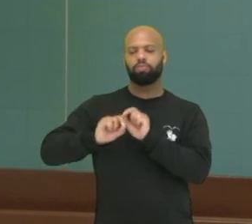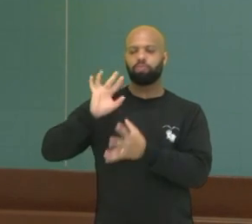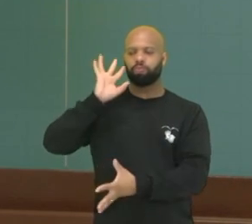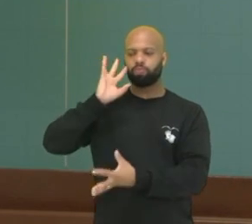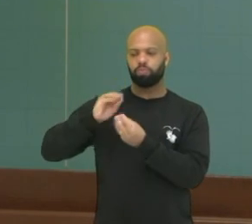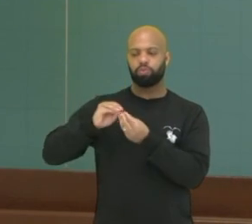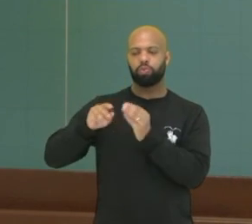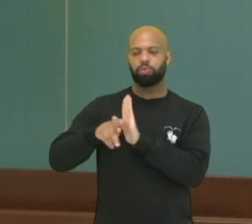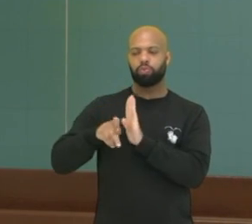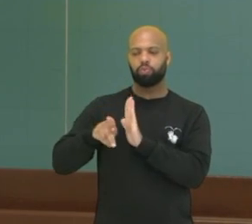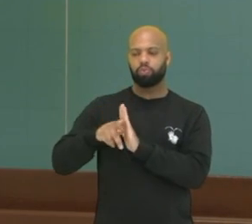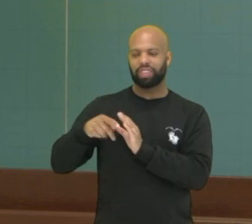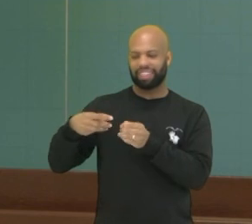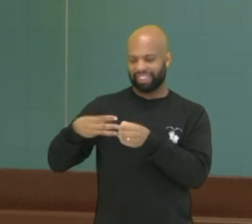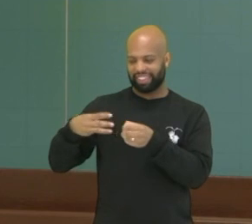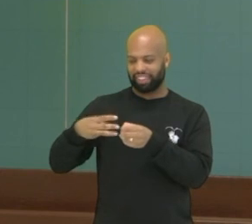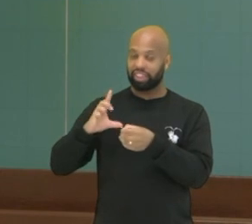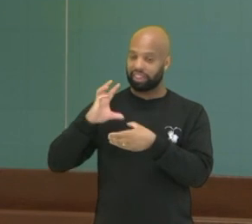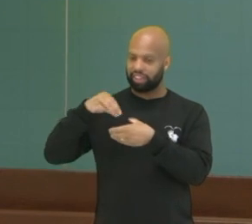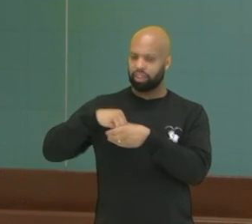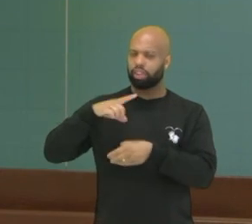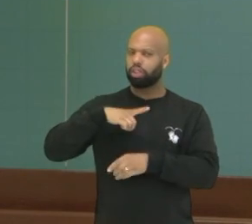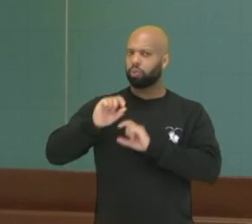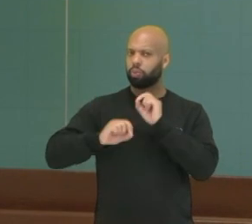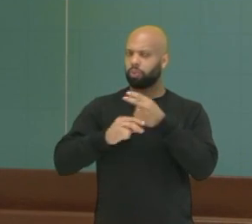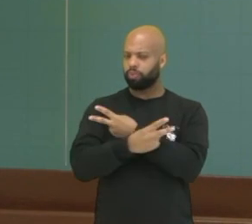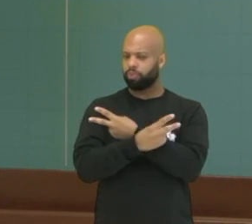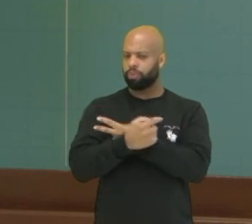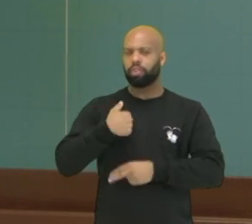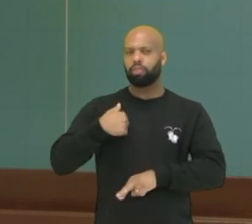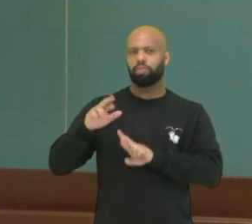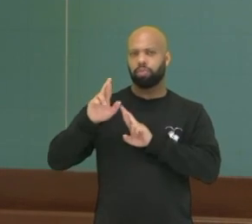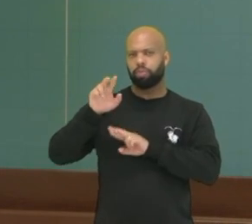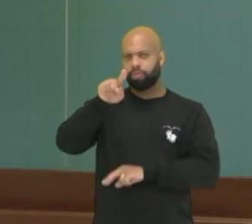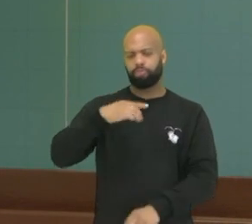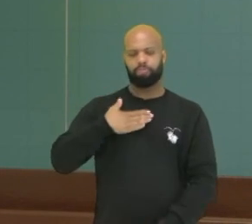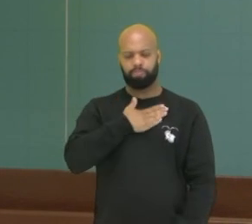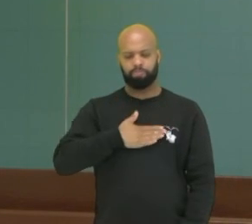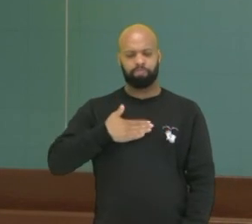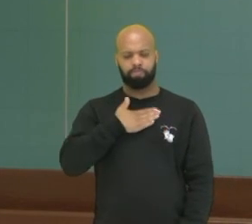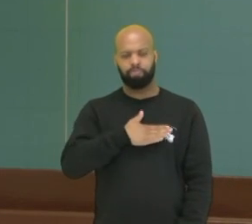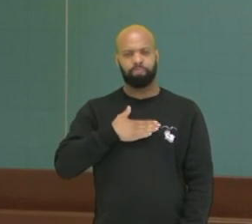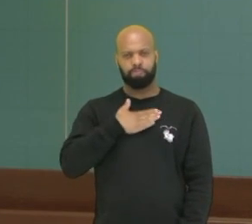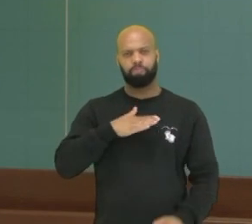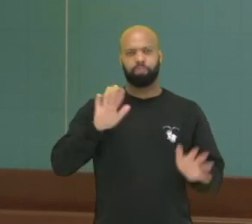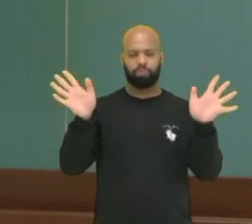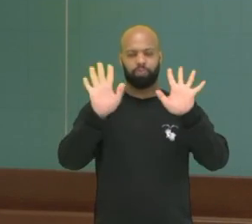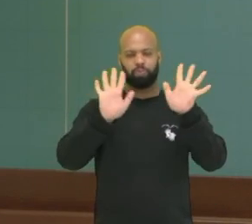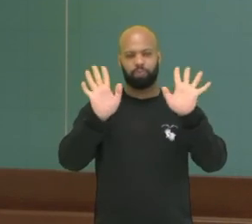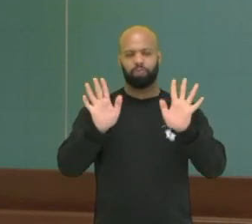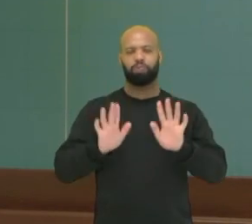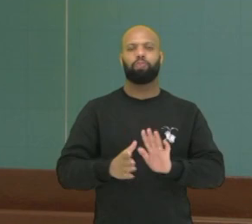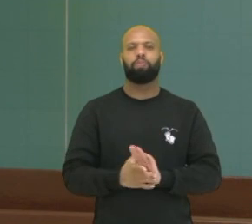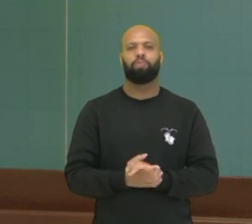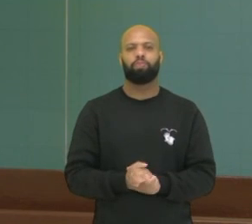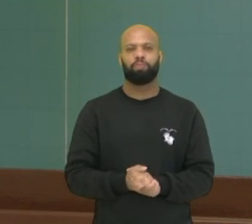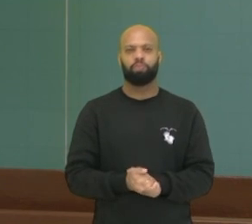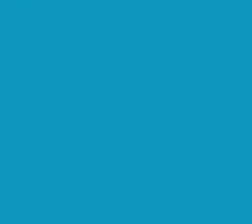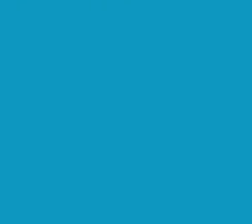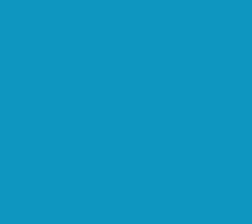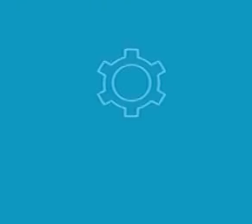de cariótipos. Eu espero que vocês tenham gostado da nossa aula. Nos vemos em breve. Tchau, tchau!